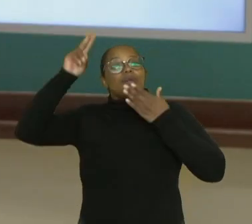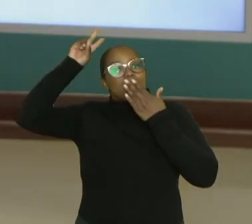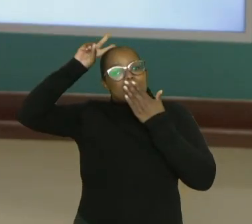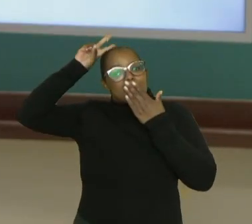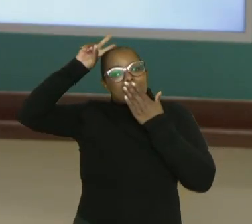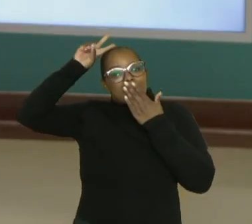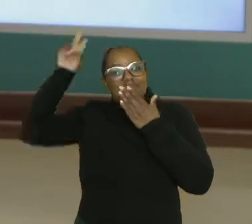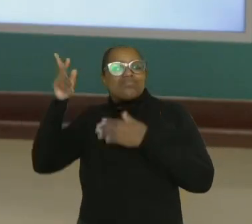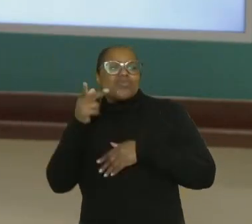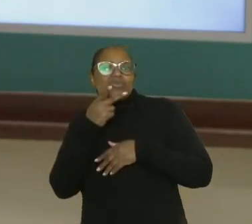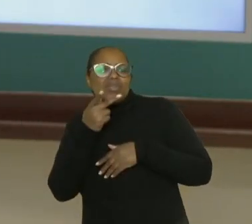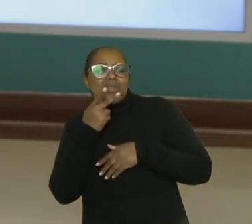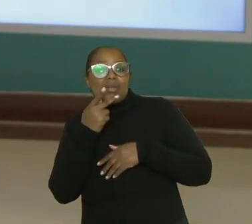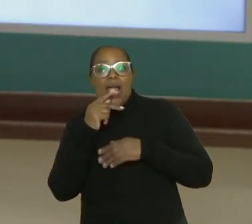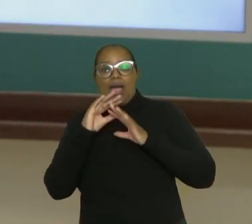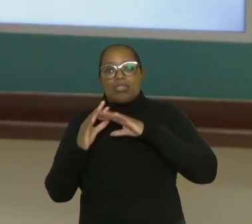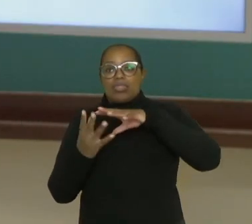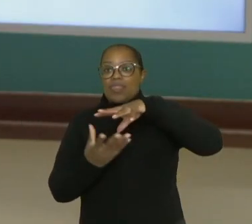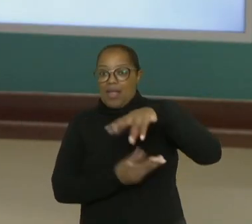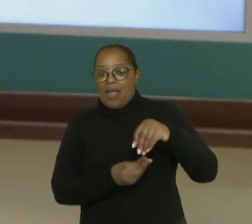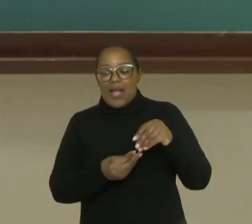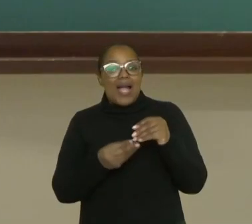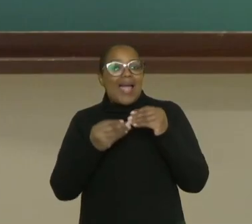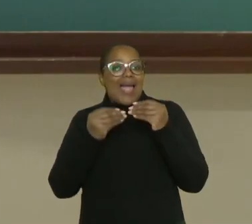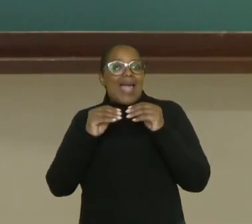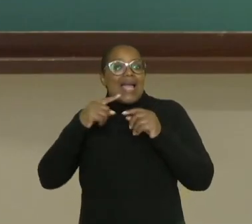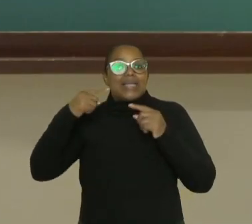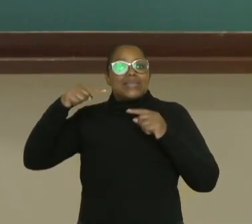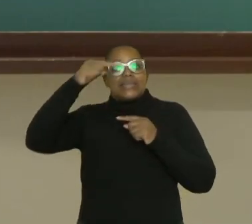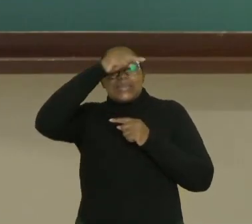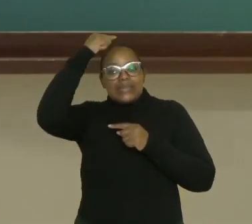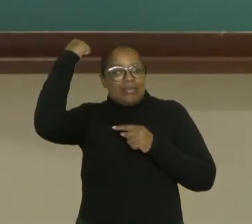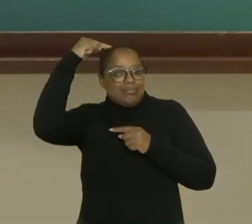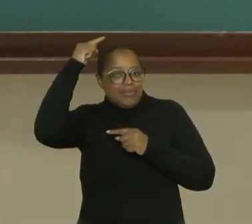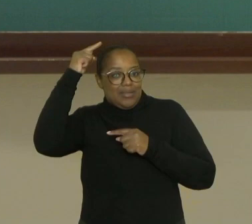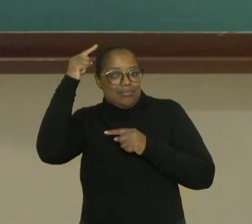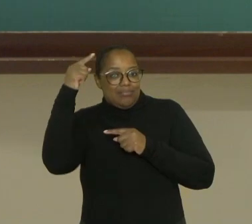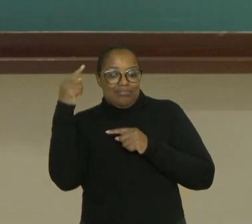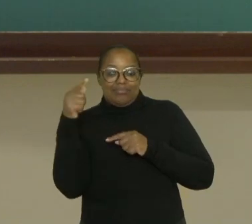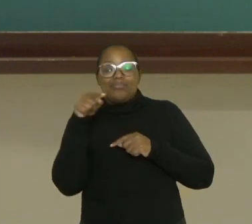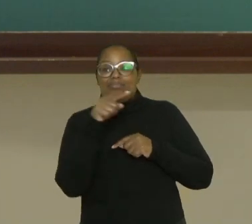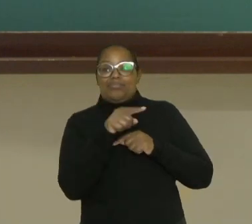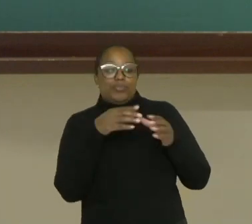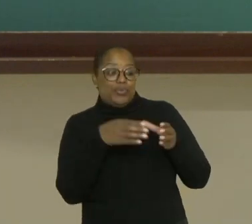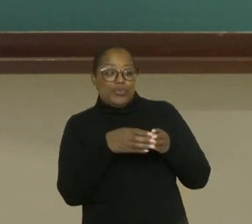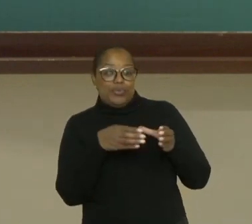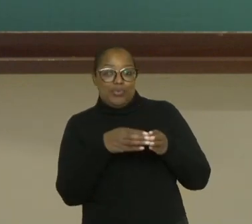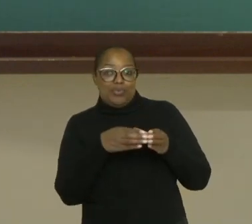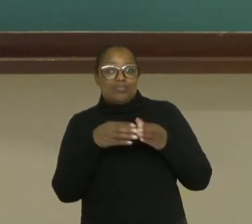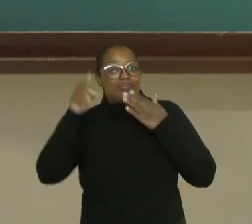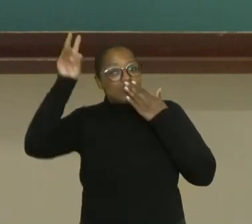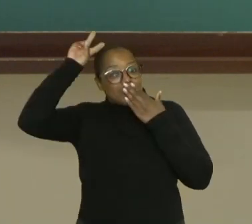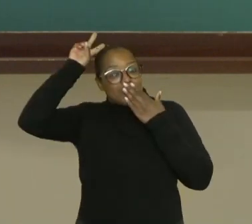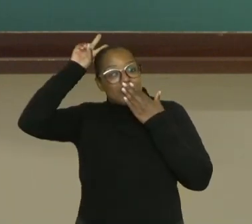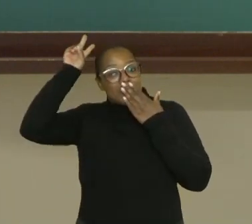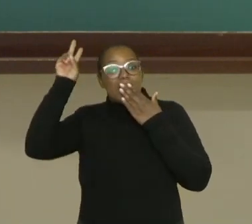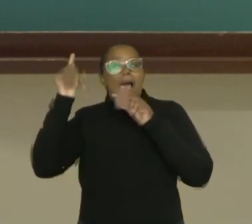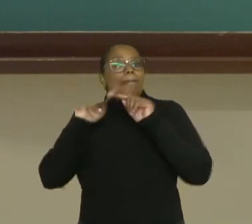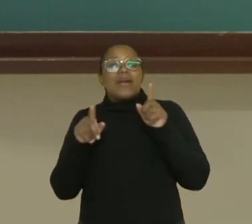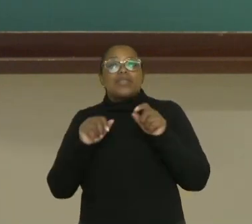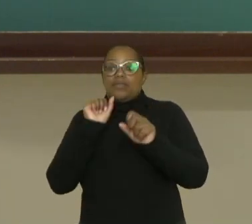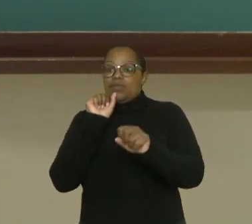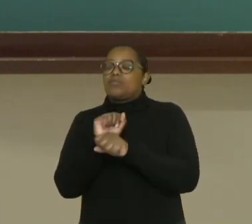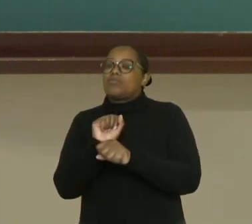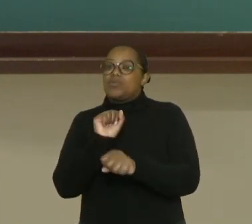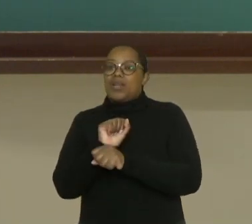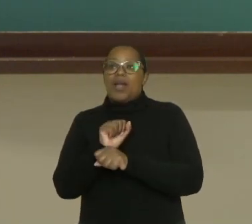cacique Seattle respondeu que iria considerar, porque ele sabe que seriam invadidos de qualquer forma, mas ele disse